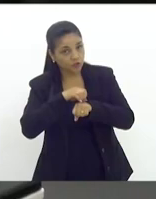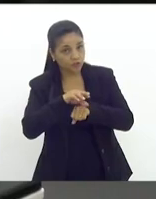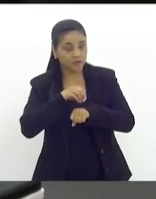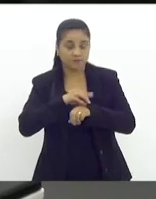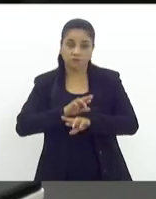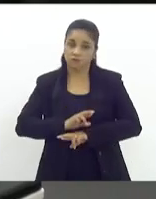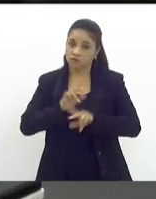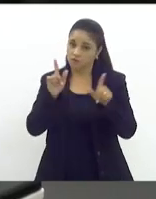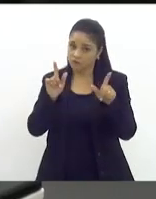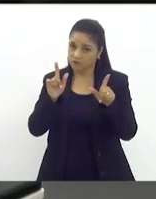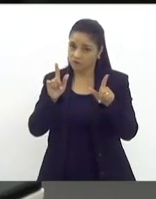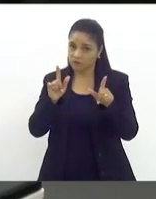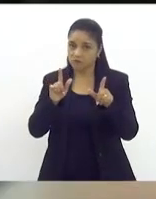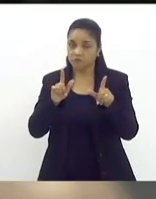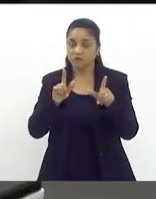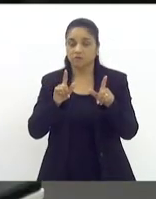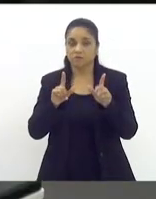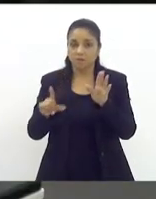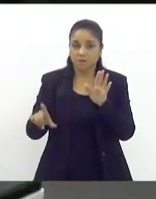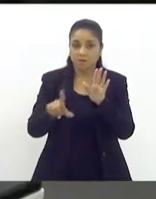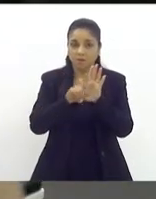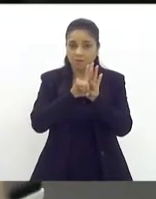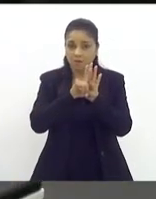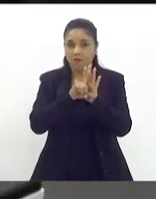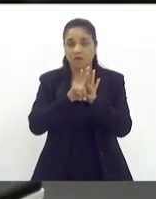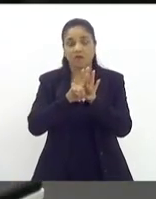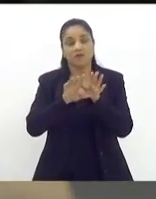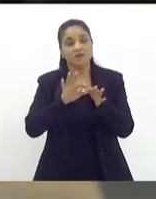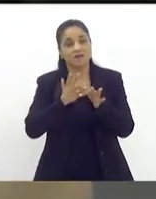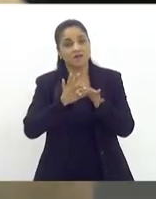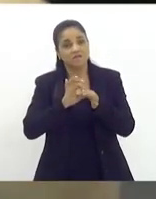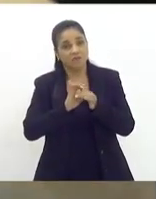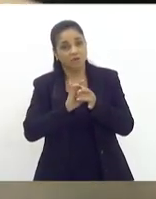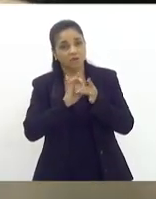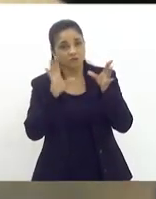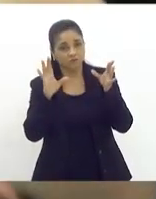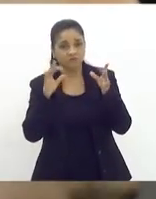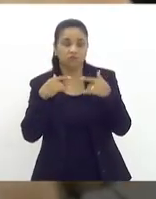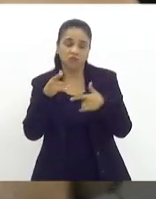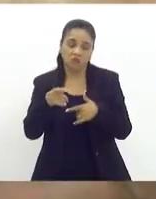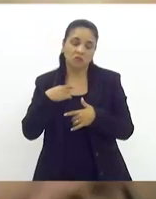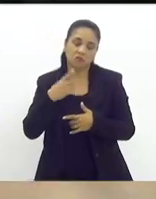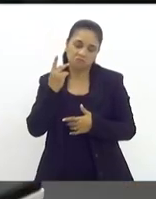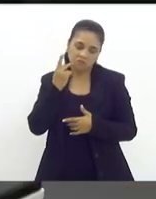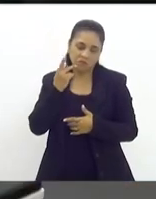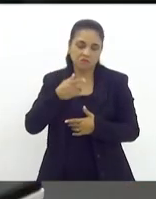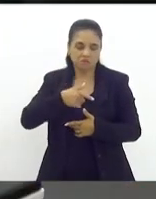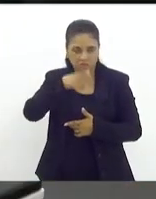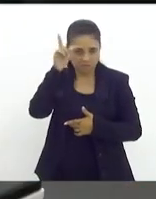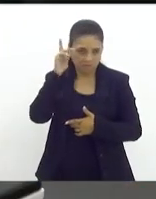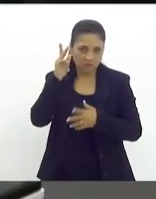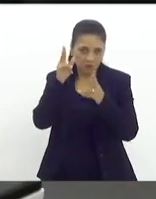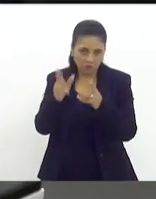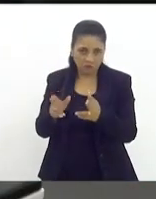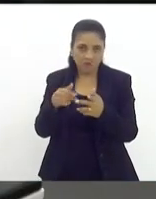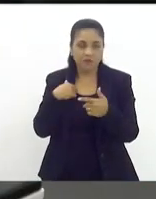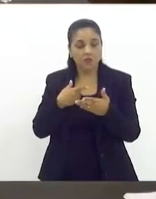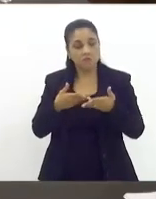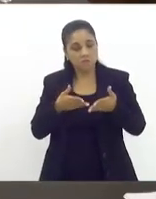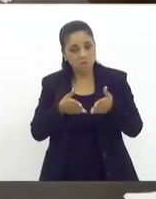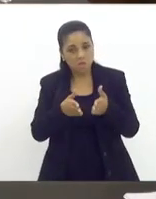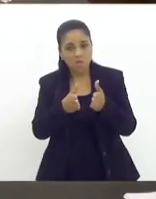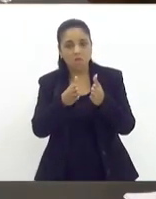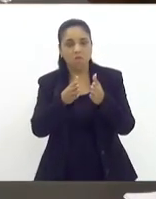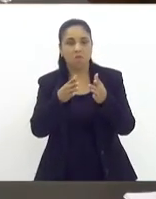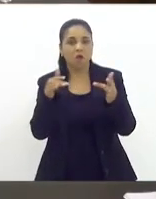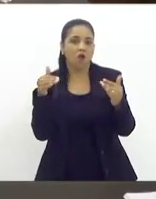de fazer valer no universo jurídico. Então, me filio ao entendimento do deputado Luiz Paulo também. Está na mesma linha do projeto Perfeito. Anterior. Da